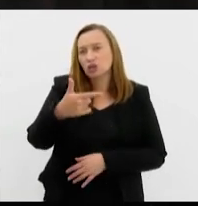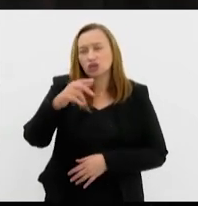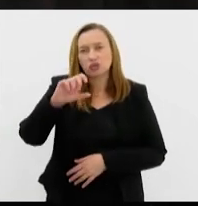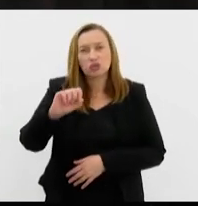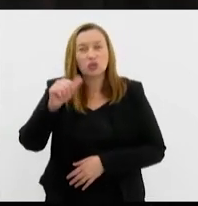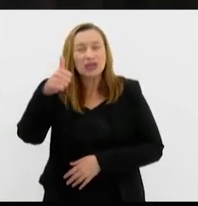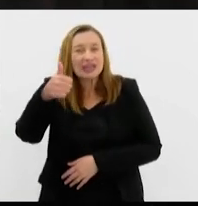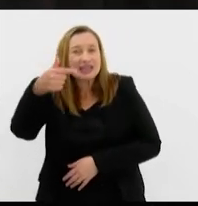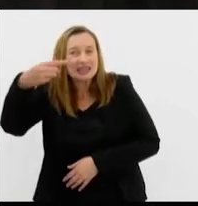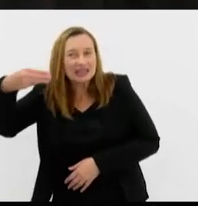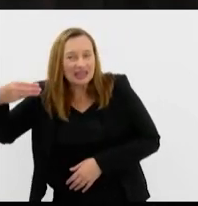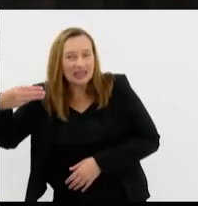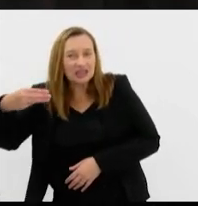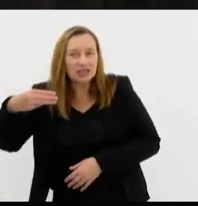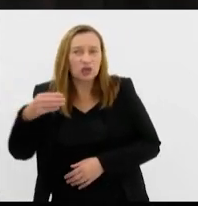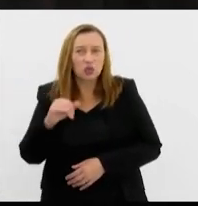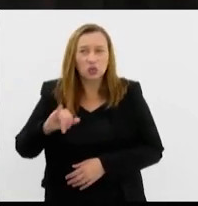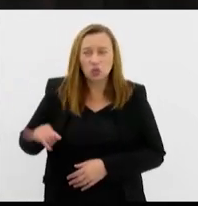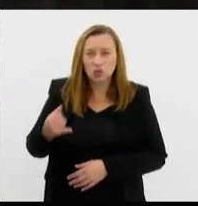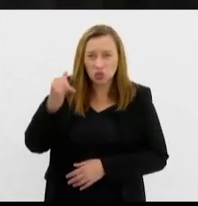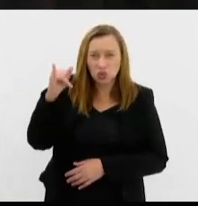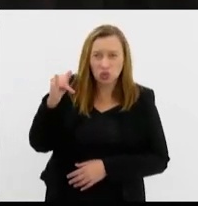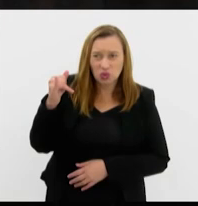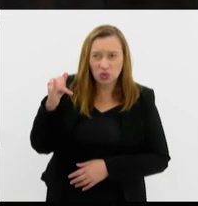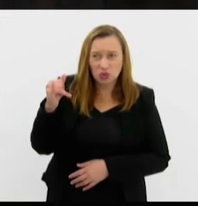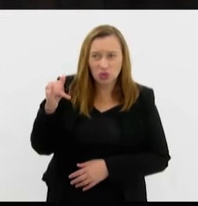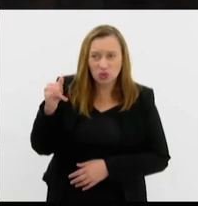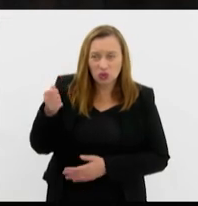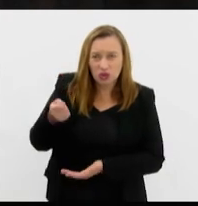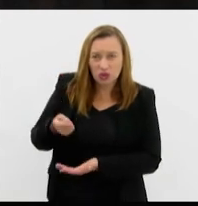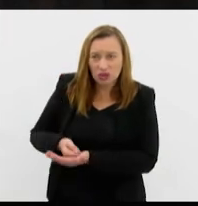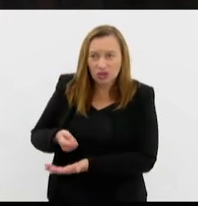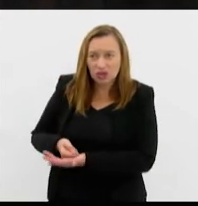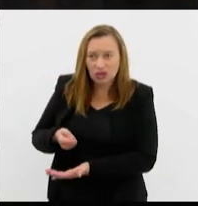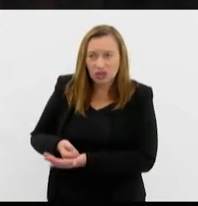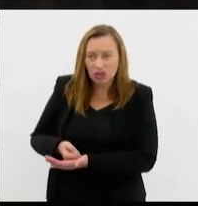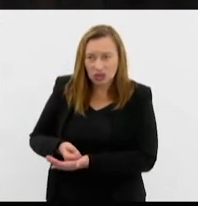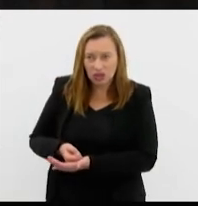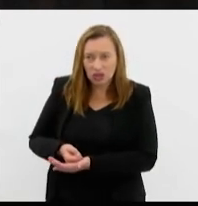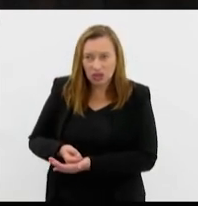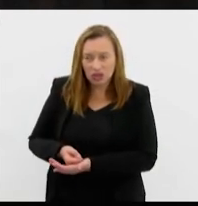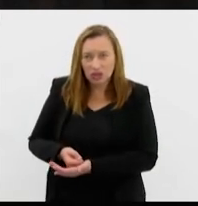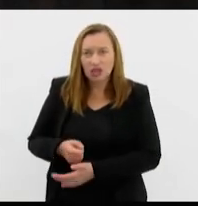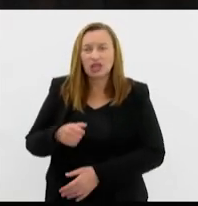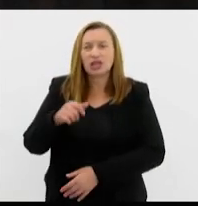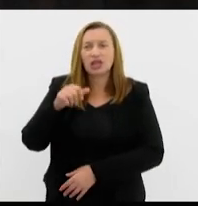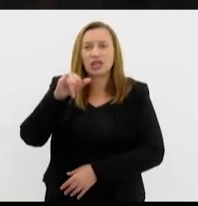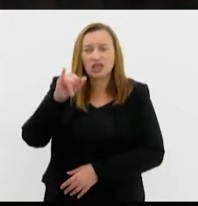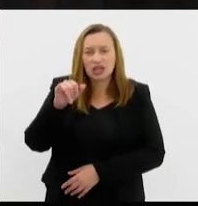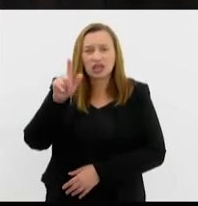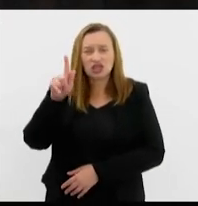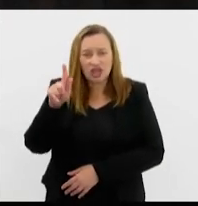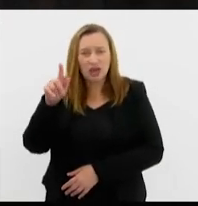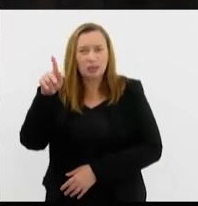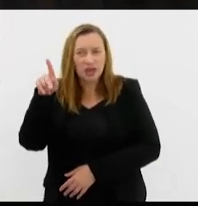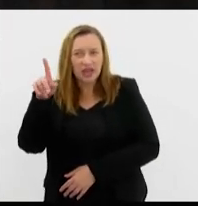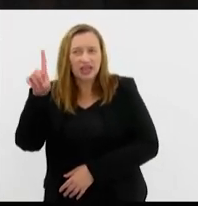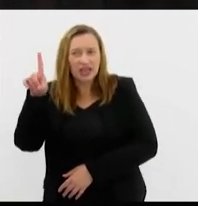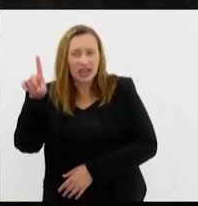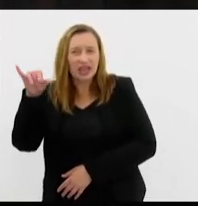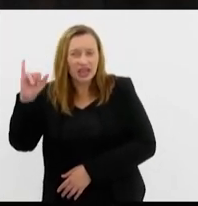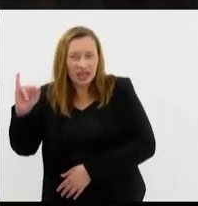2013, o juro cobrado, além da correção monetária pelo IGPDI, é o juro